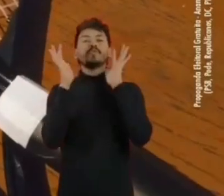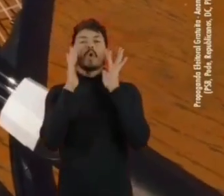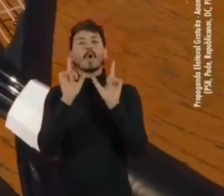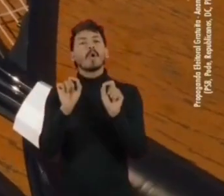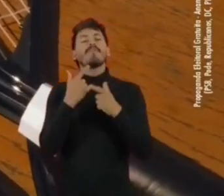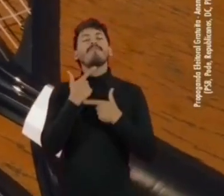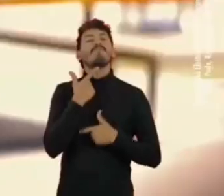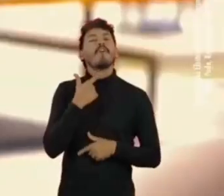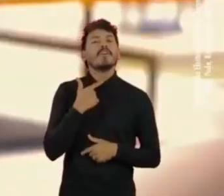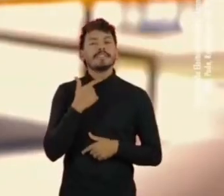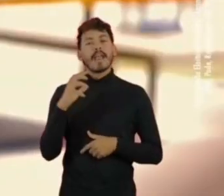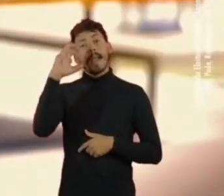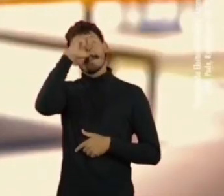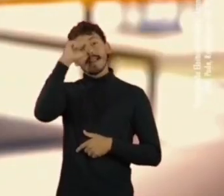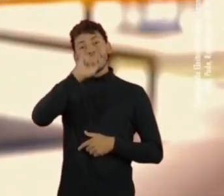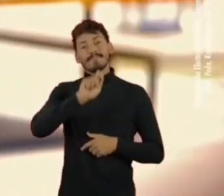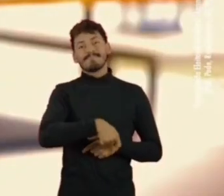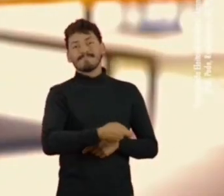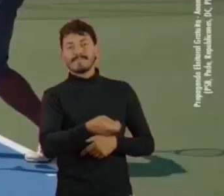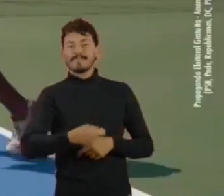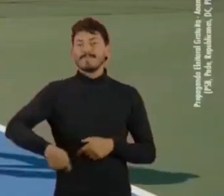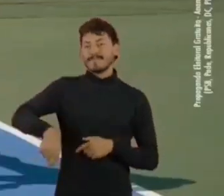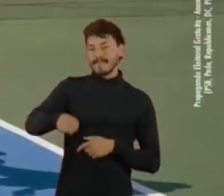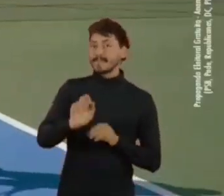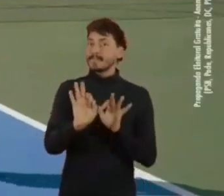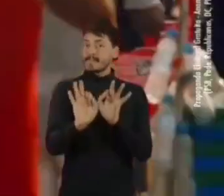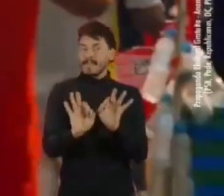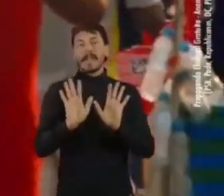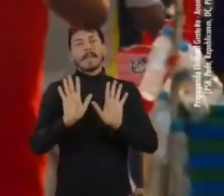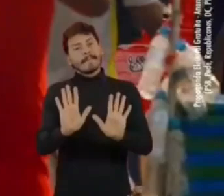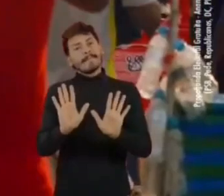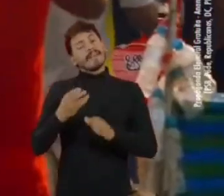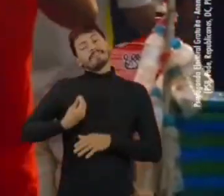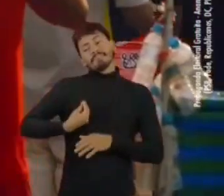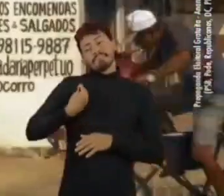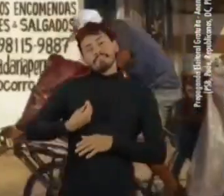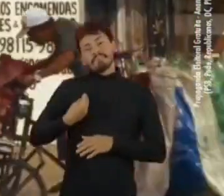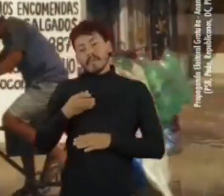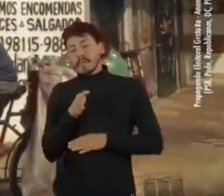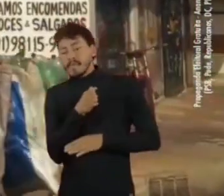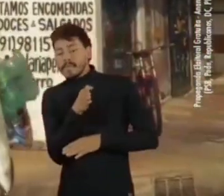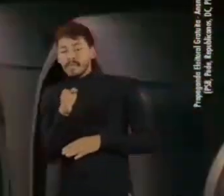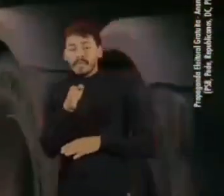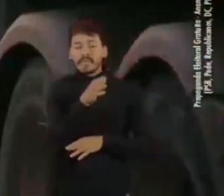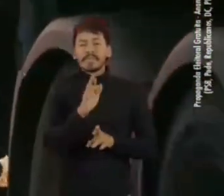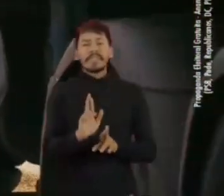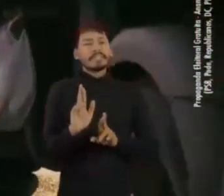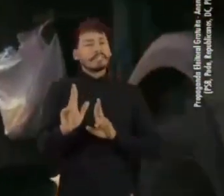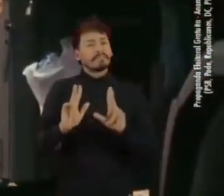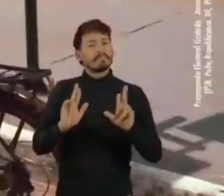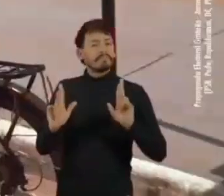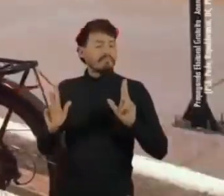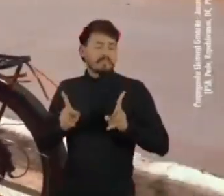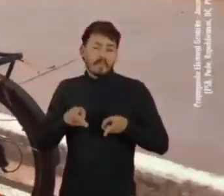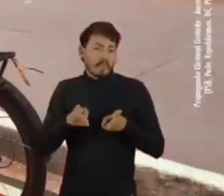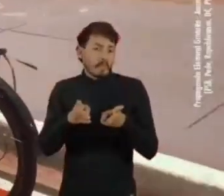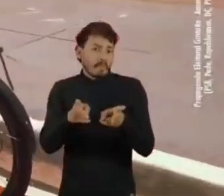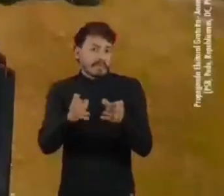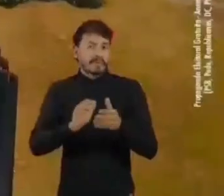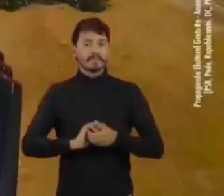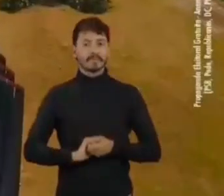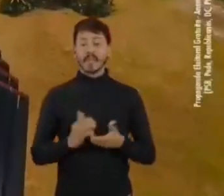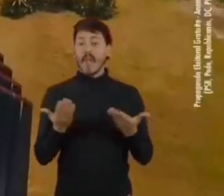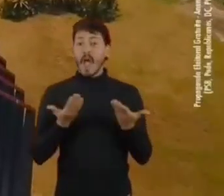sonho, uma vontade de aprender a jogar tênis, certo? Mas a vida vai te levando por caminhos que tu vai seguindo,